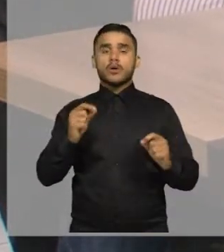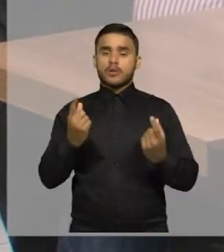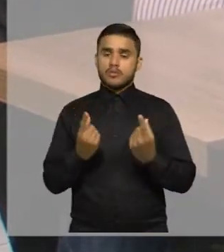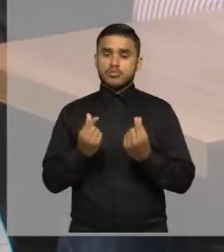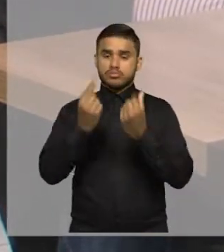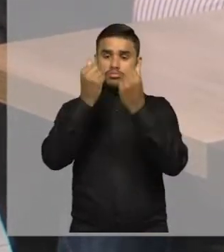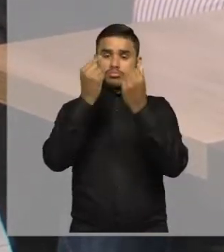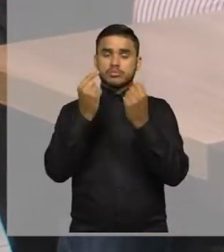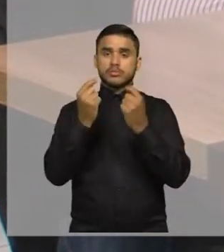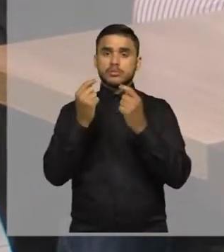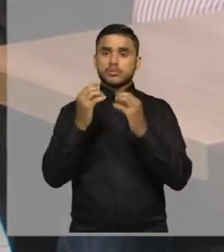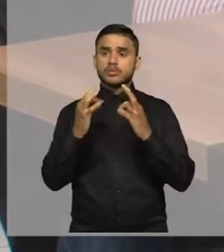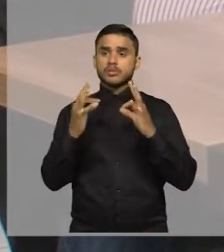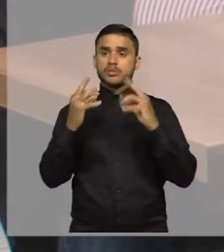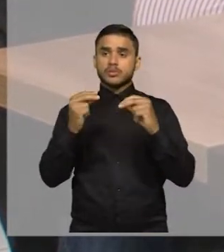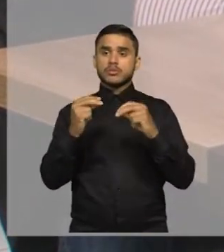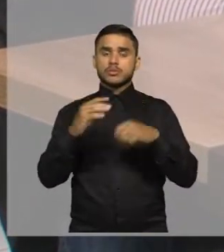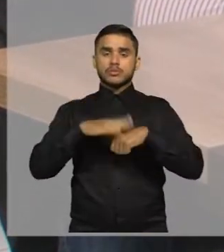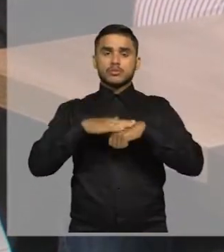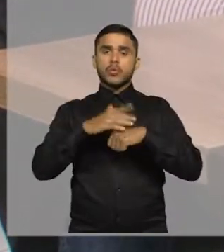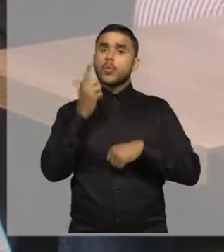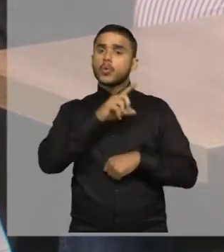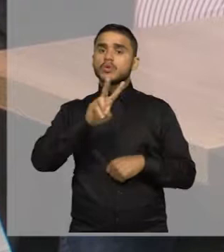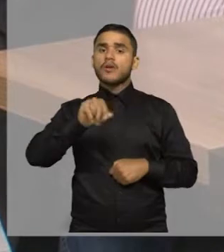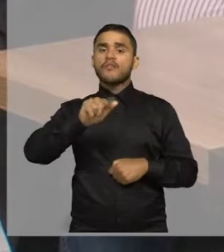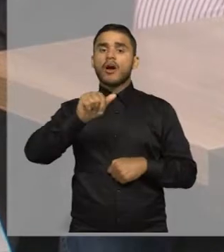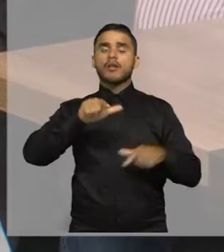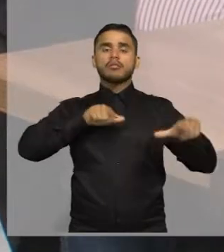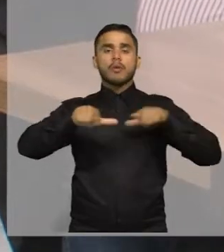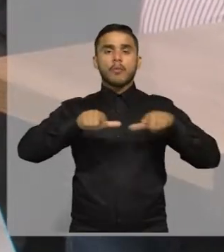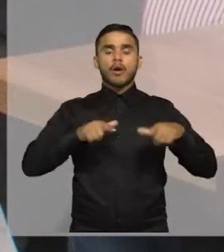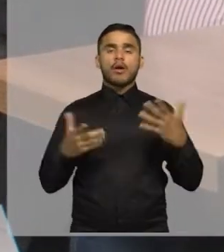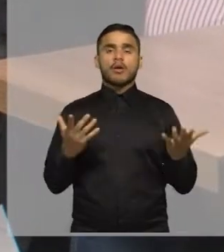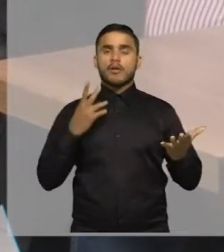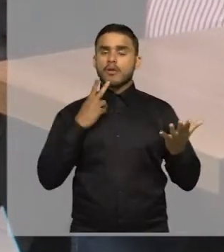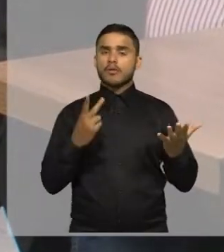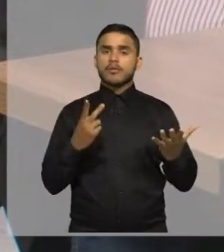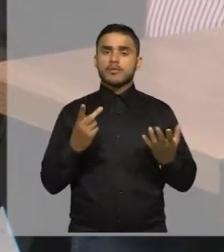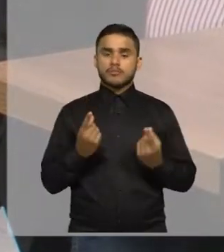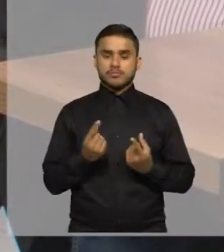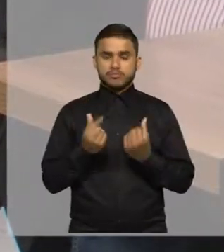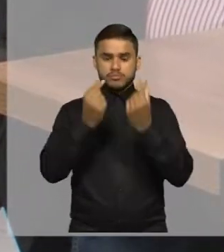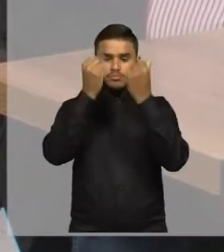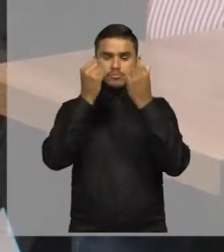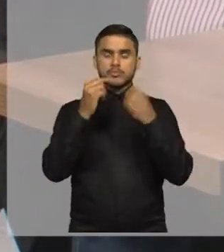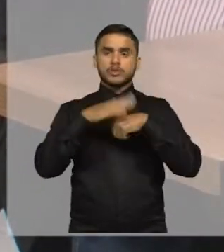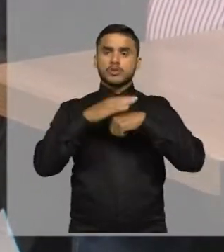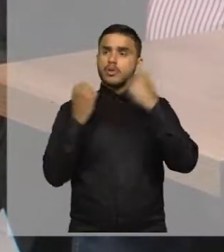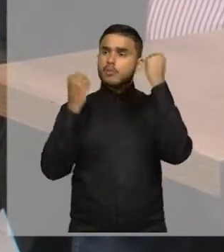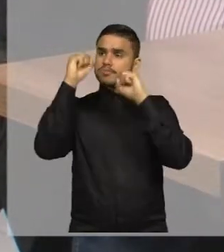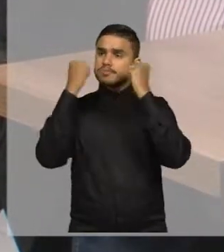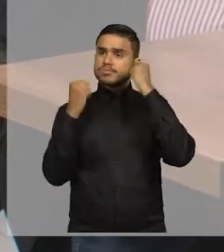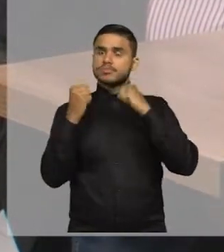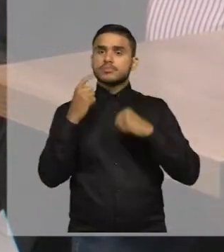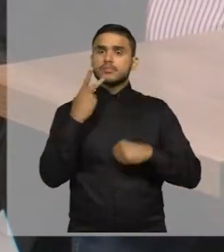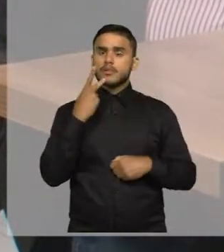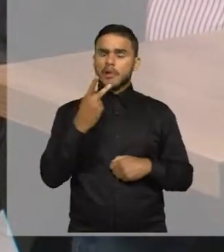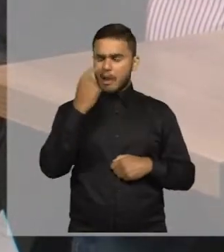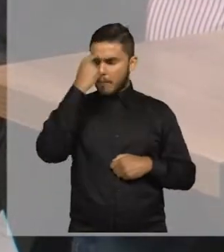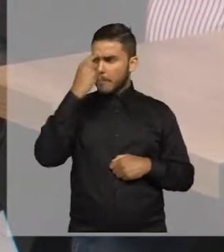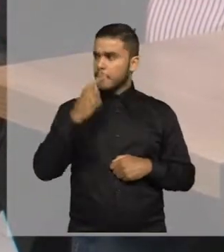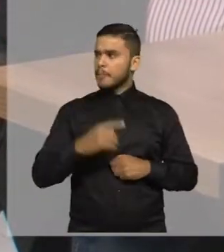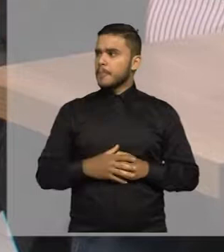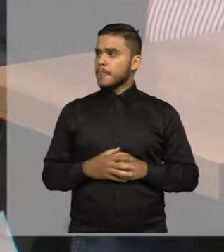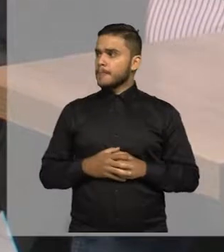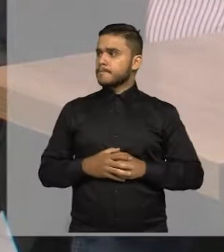social através da economia, da expansão do emprego, do crescimento da economia, da indústria, do